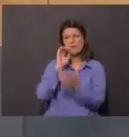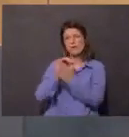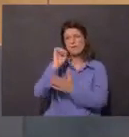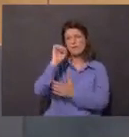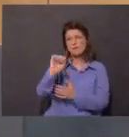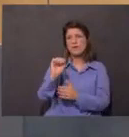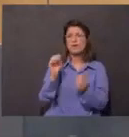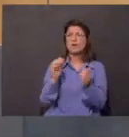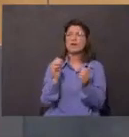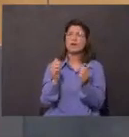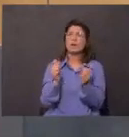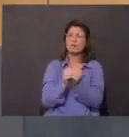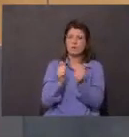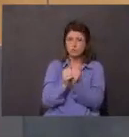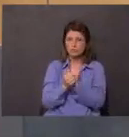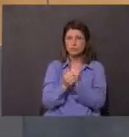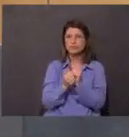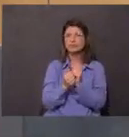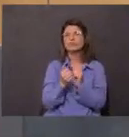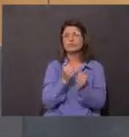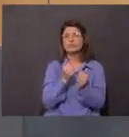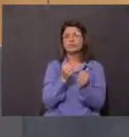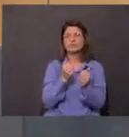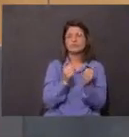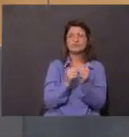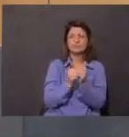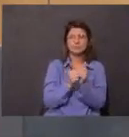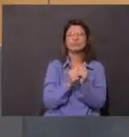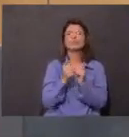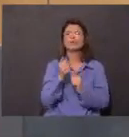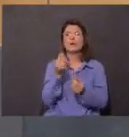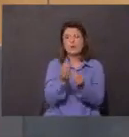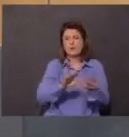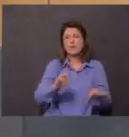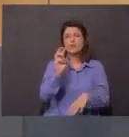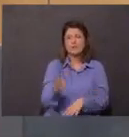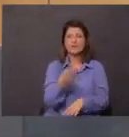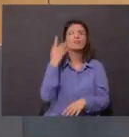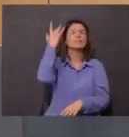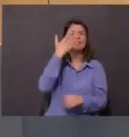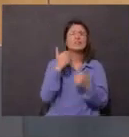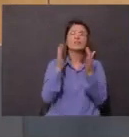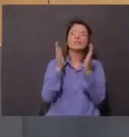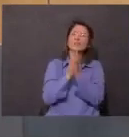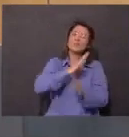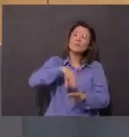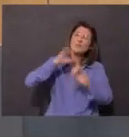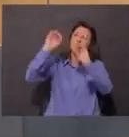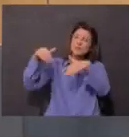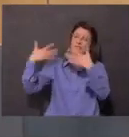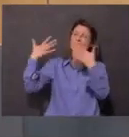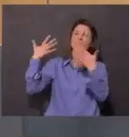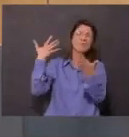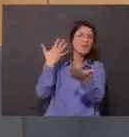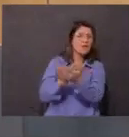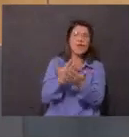bem-aventurados apóstolos, os pastorinhos de Fátima e todos os santos que desde o princípio do mundo viveram